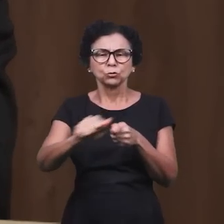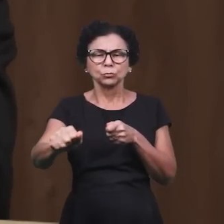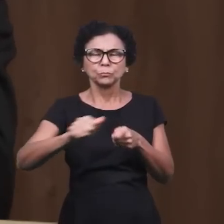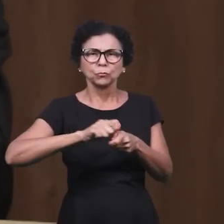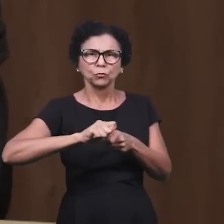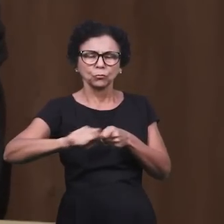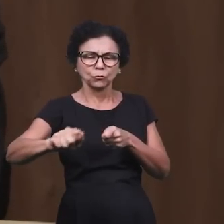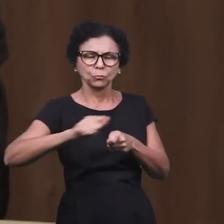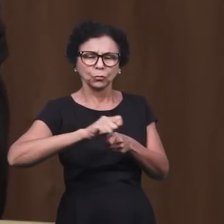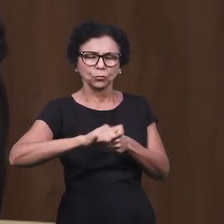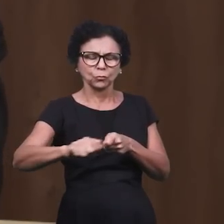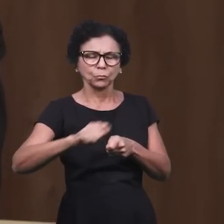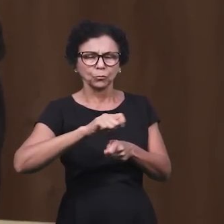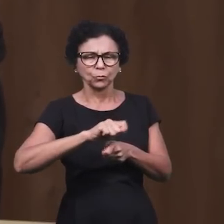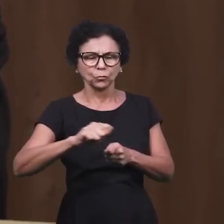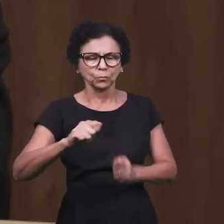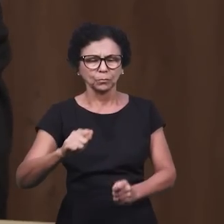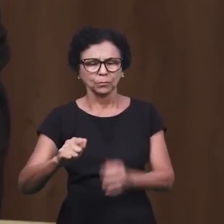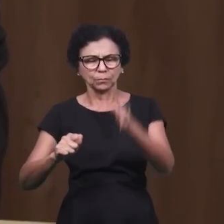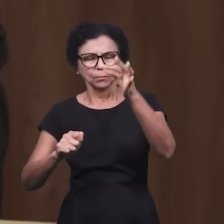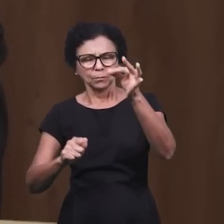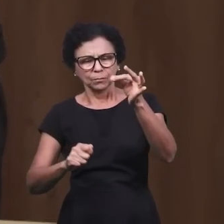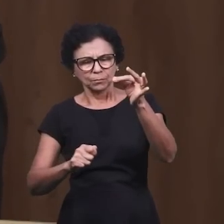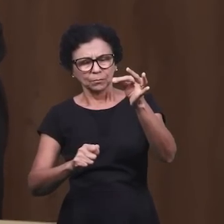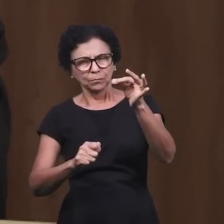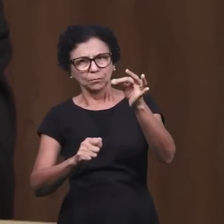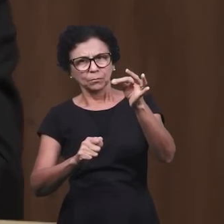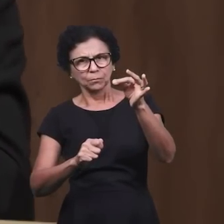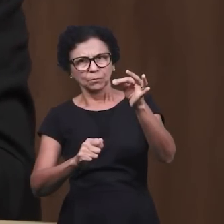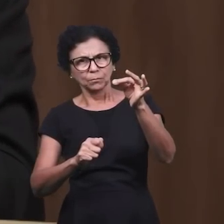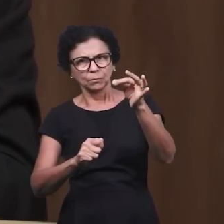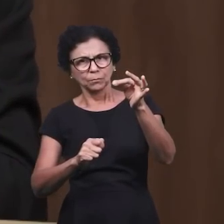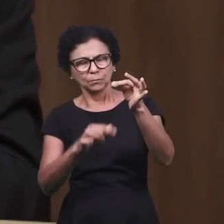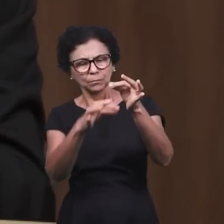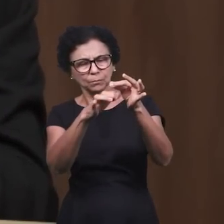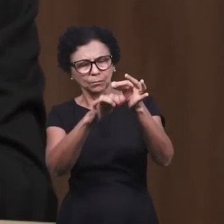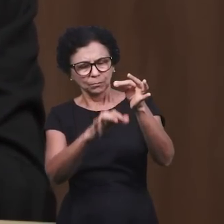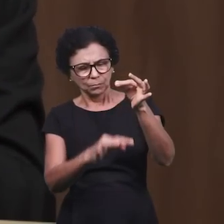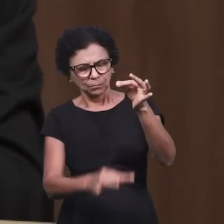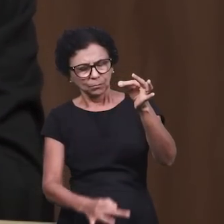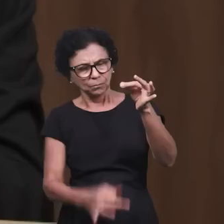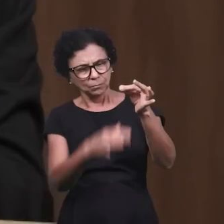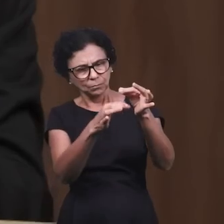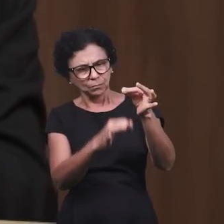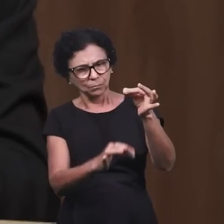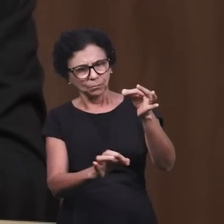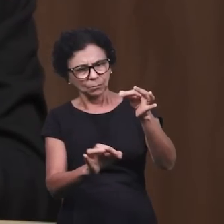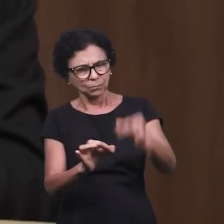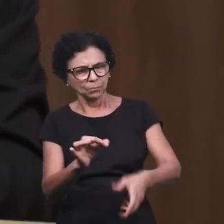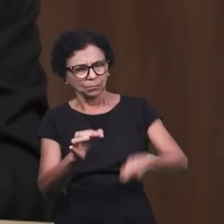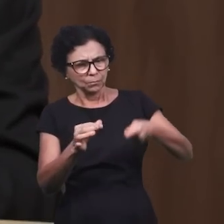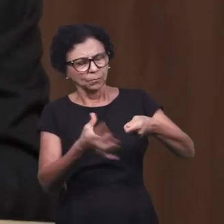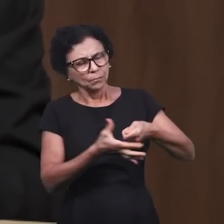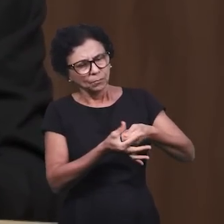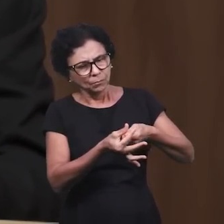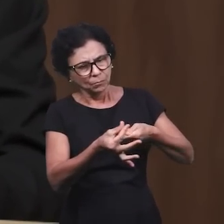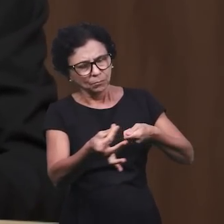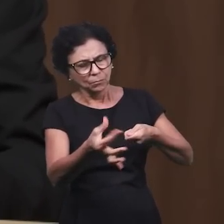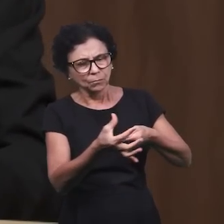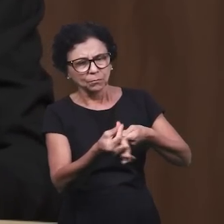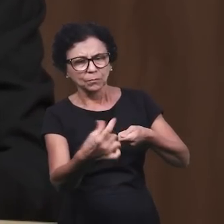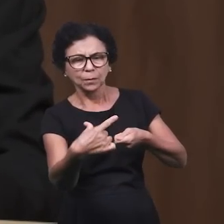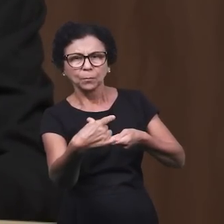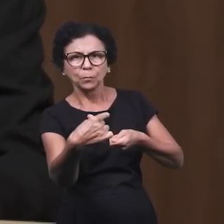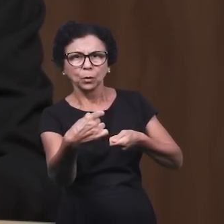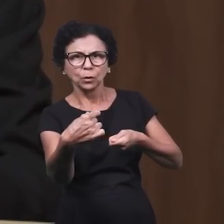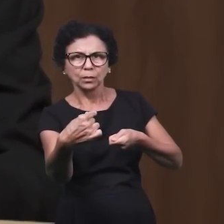Então, aí há os dois campos que a gente pode explorar aqui agora. Lógico, um lado do Senhor, porque é o Senhor quem prepara as